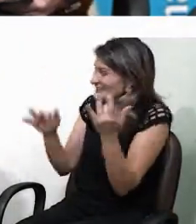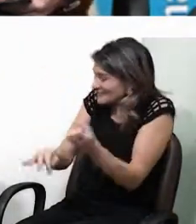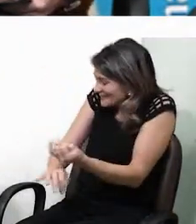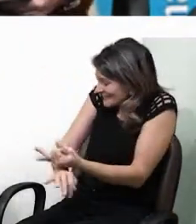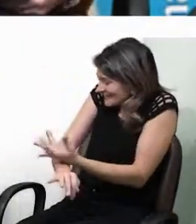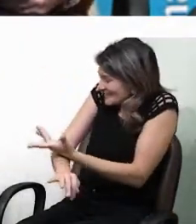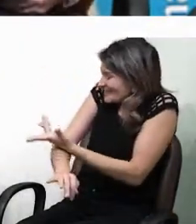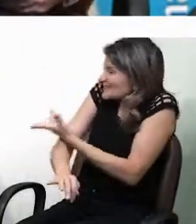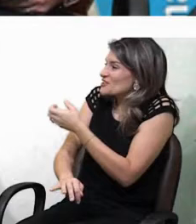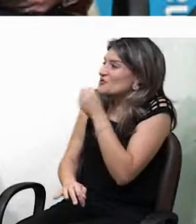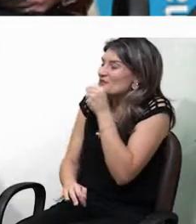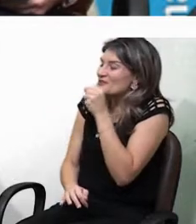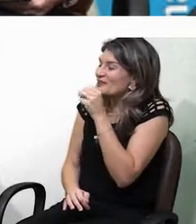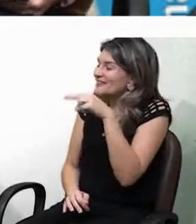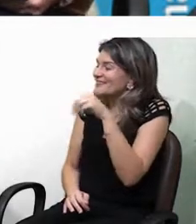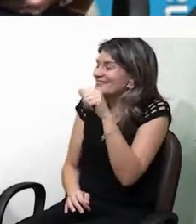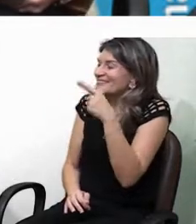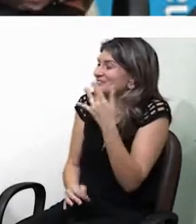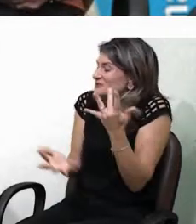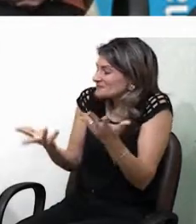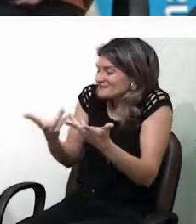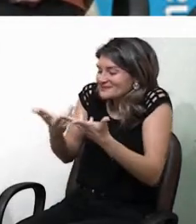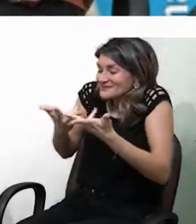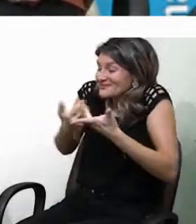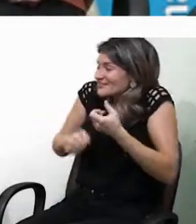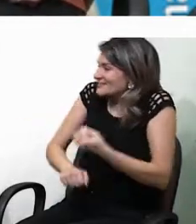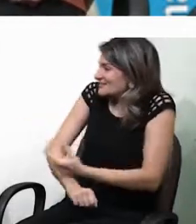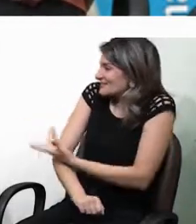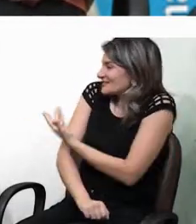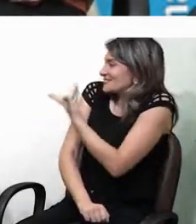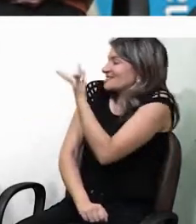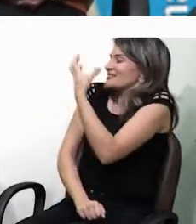vovó Ana está encantada. Fala para ela.